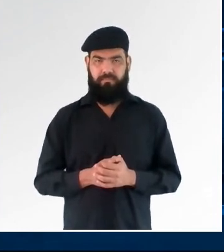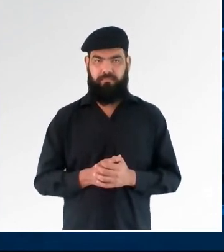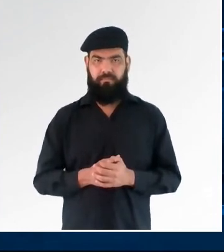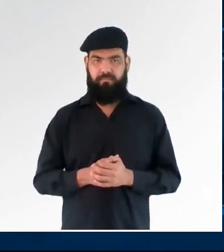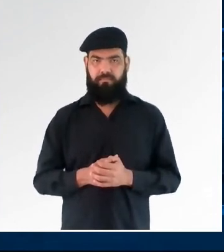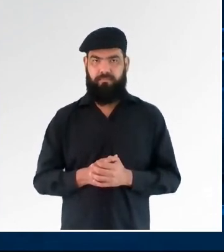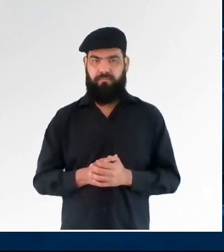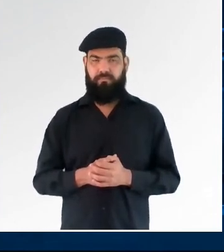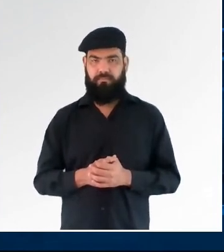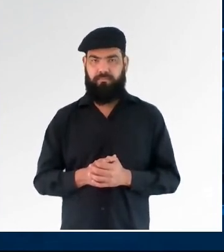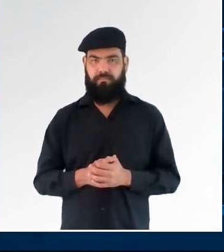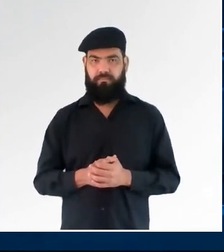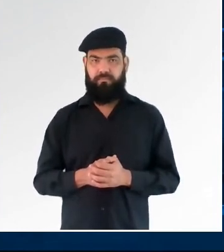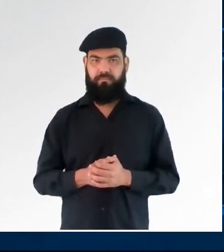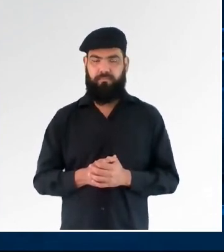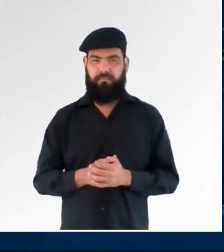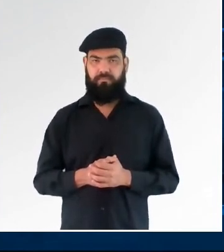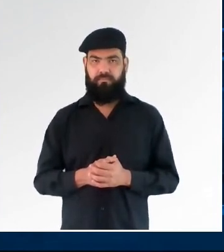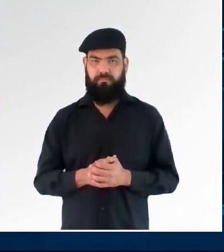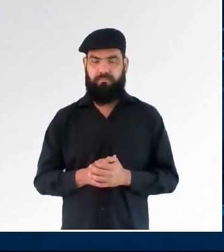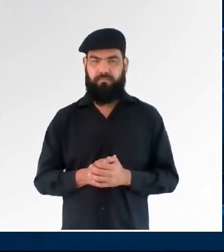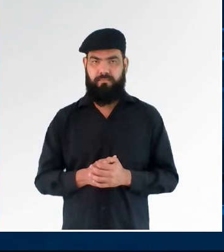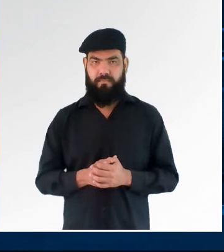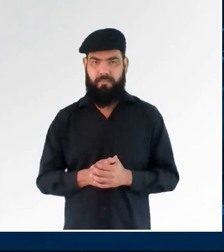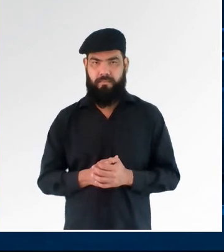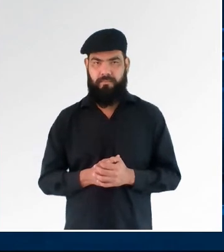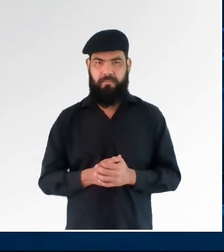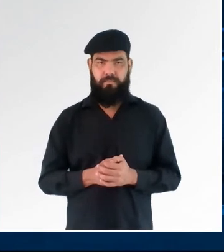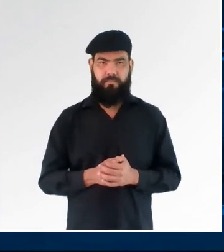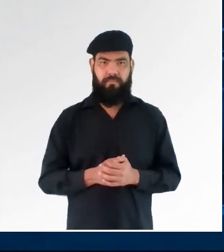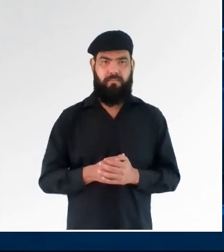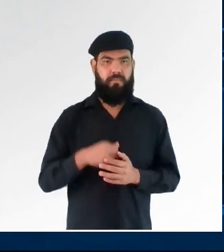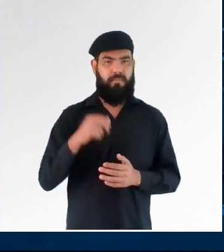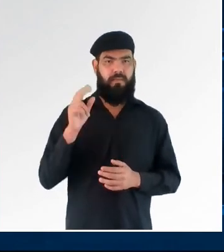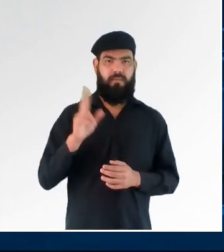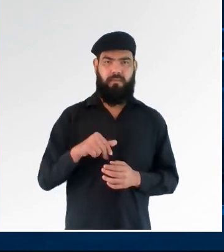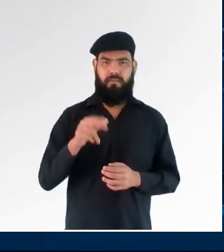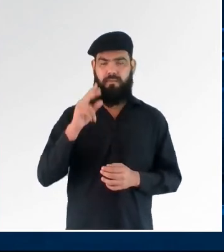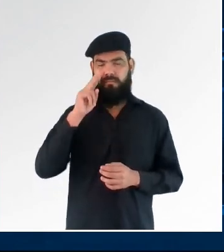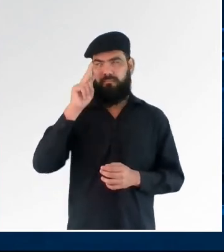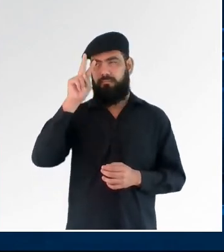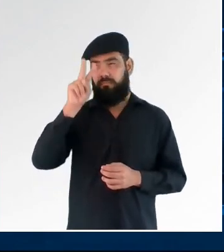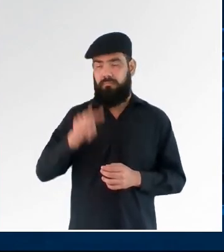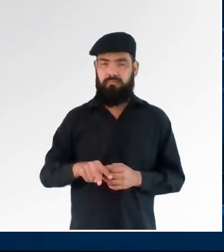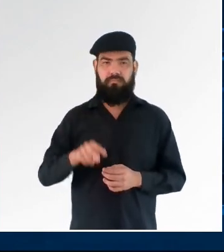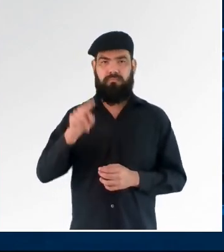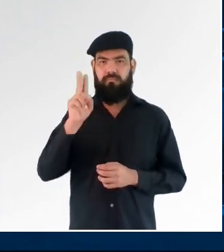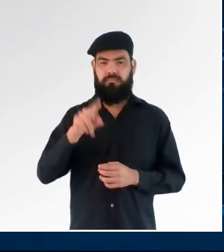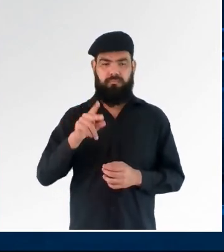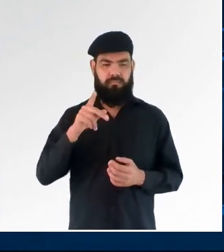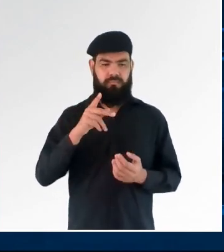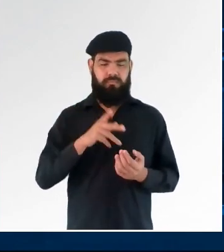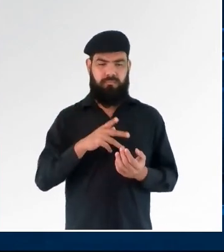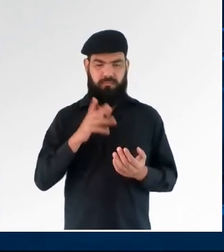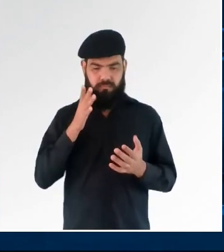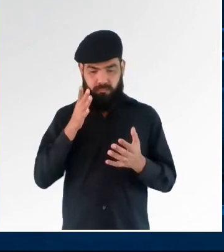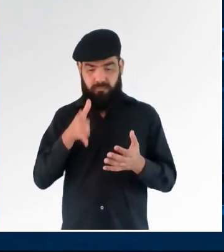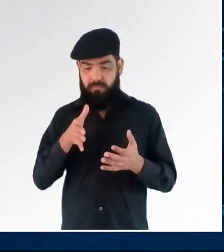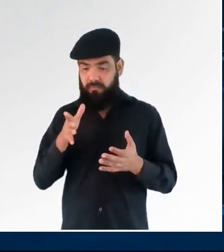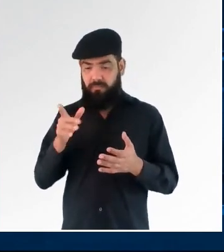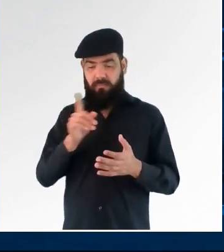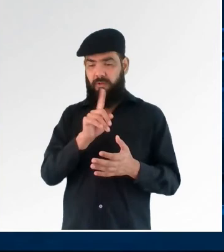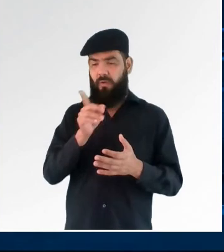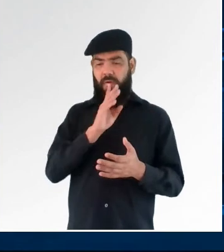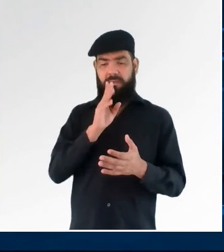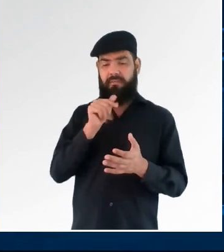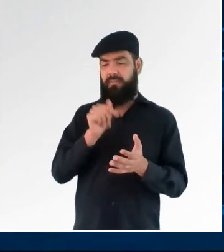obra como referência do título. Nunca perca de vista seus leitores. Trate-os como se não conhecessem a obra.